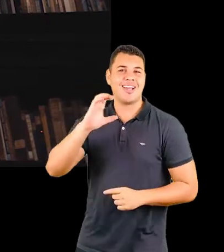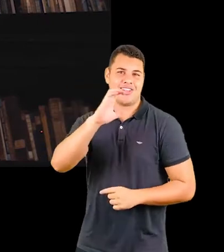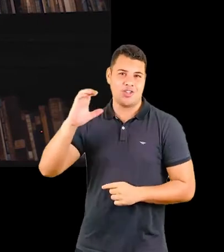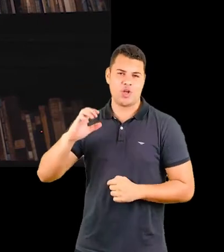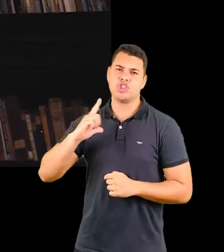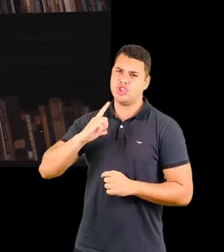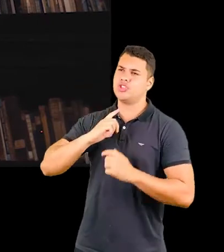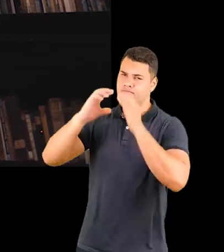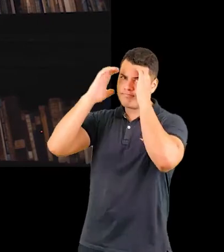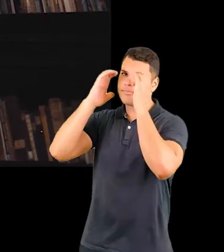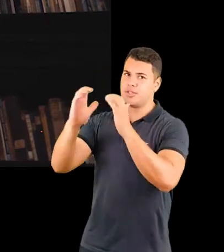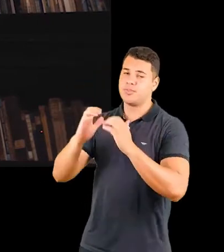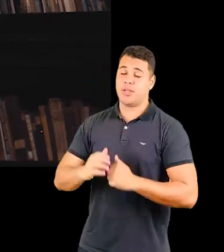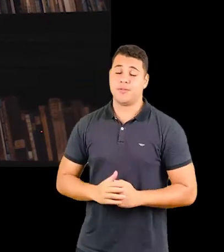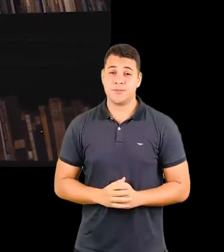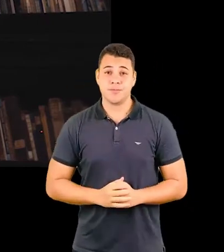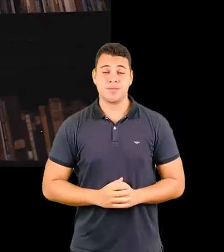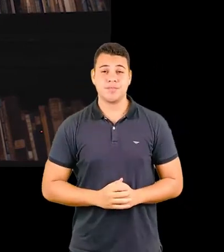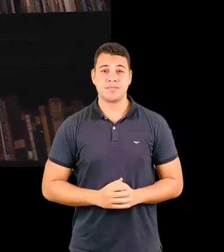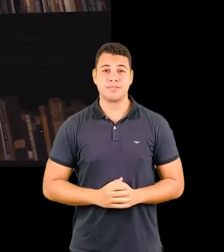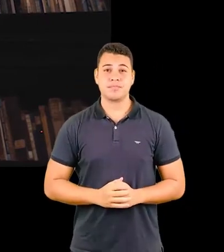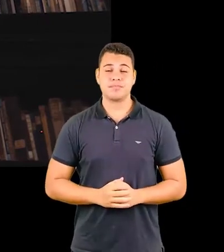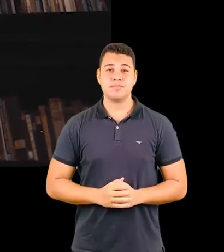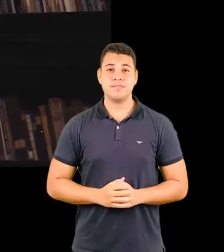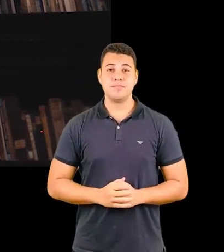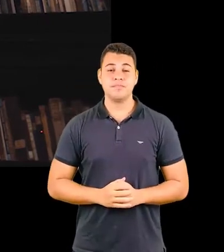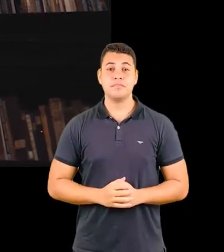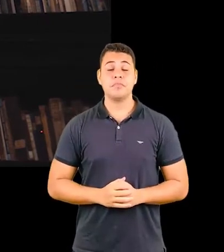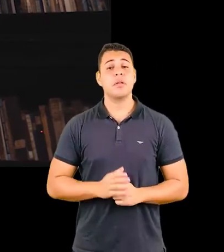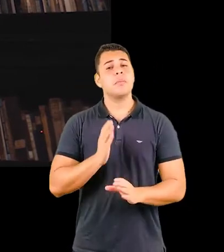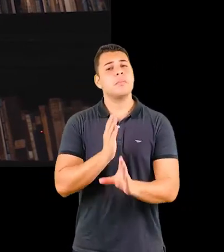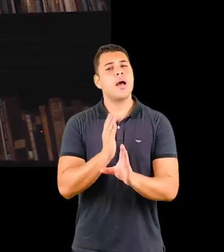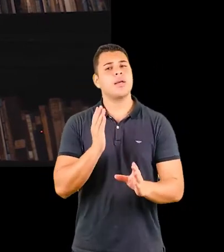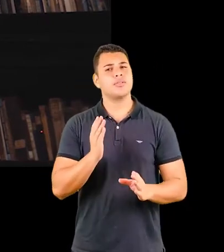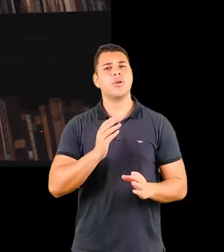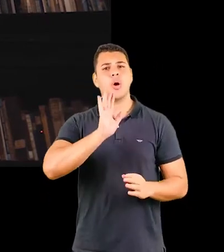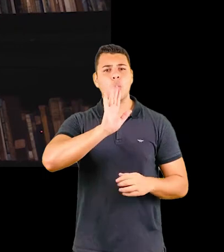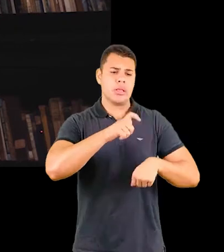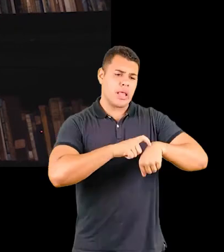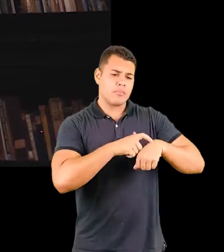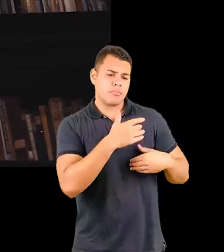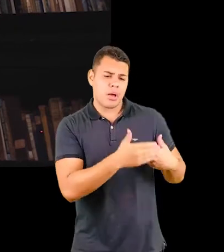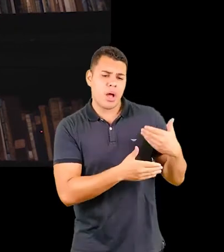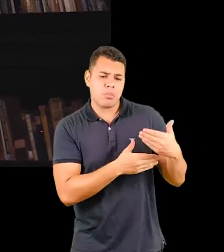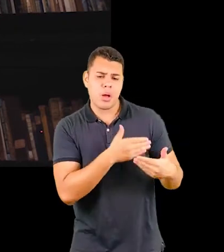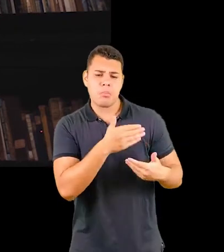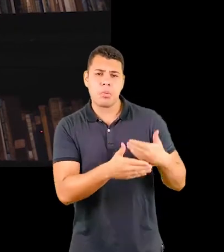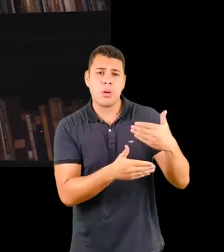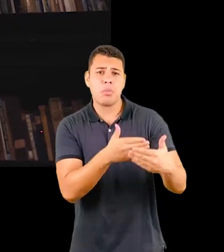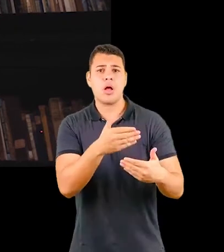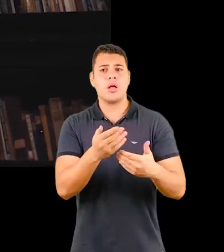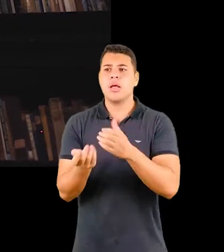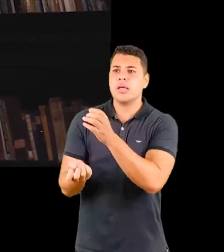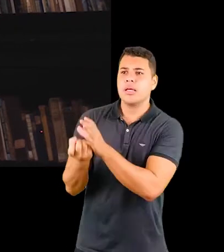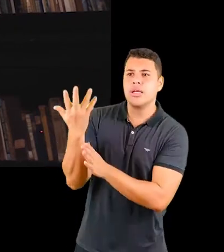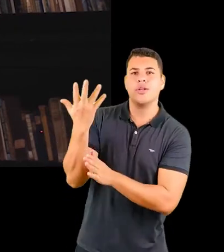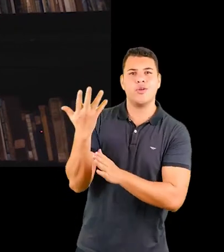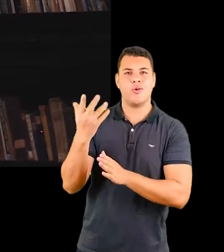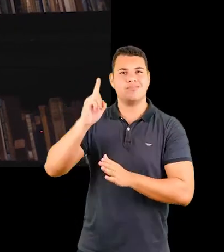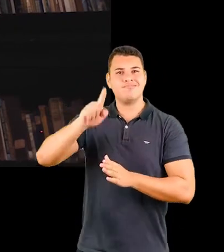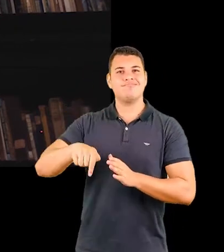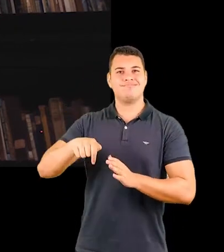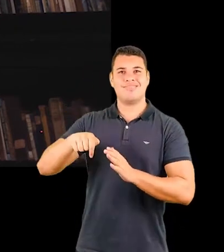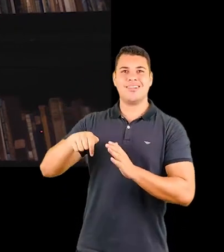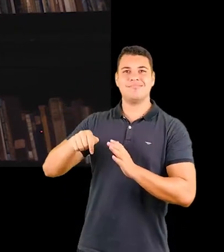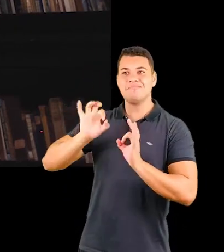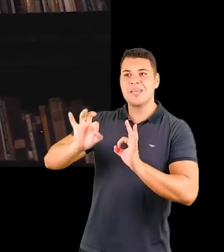essa questão desse respeito. Agora, com o tempo, na medida que surgiu o livro em homenagem ao